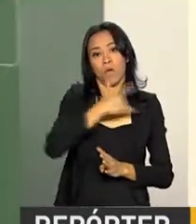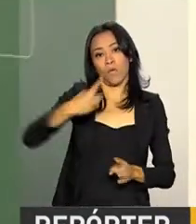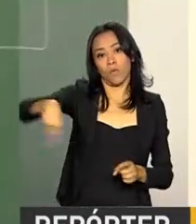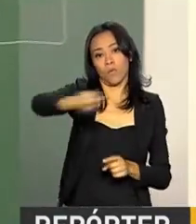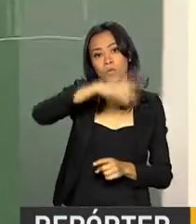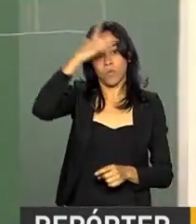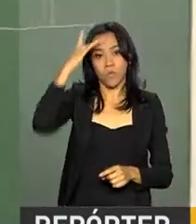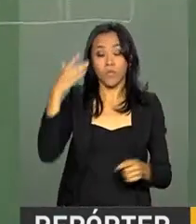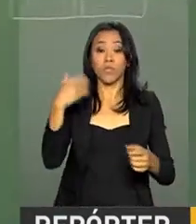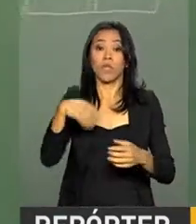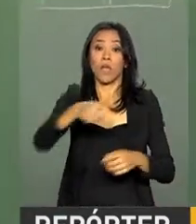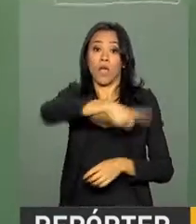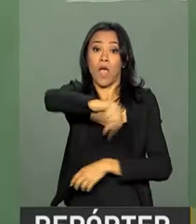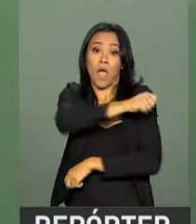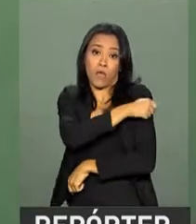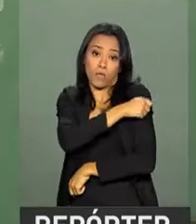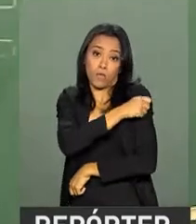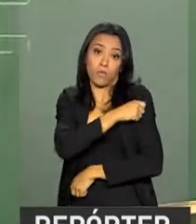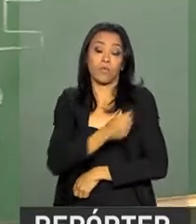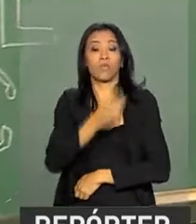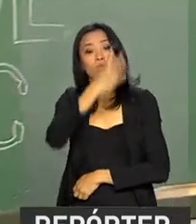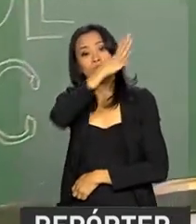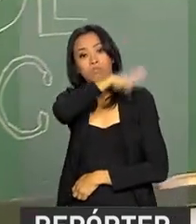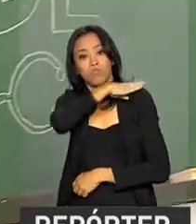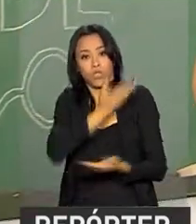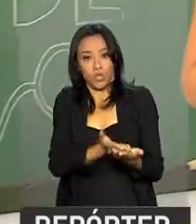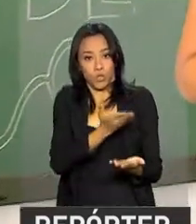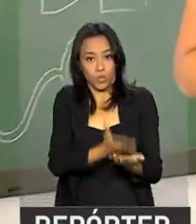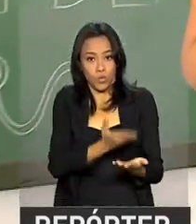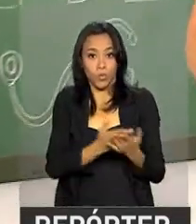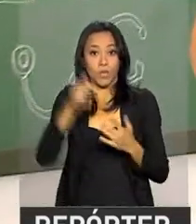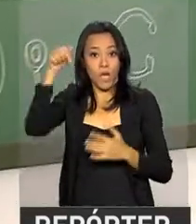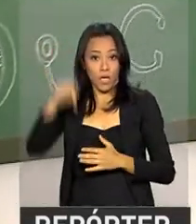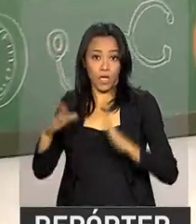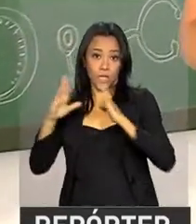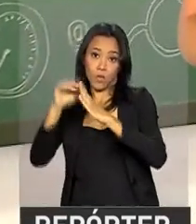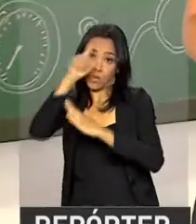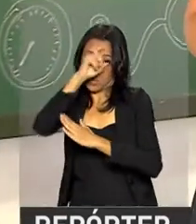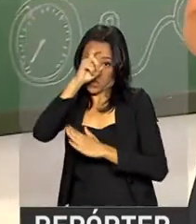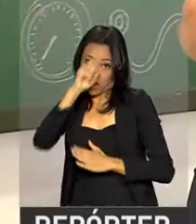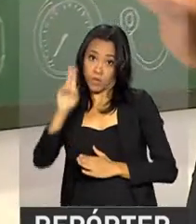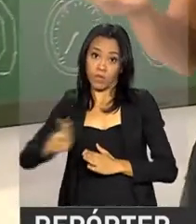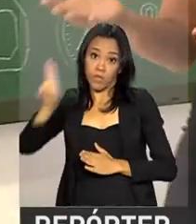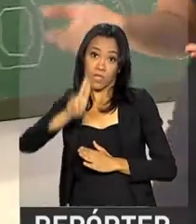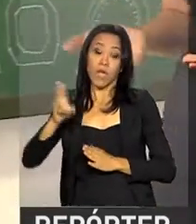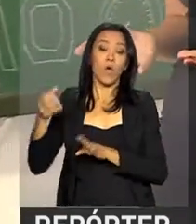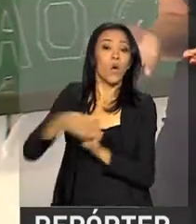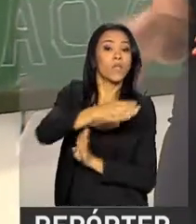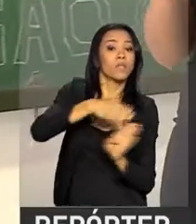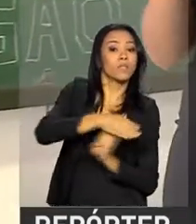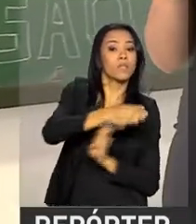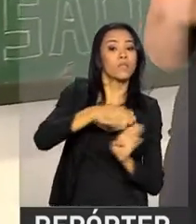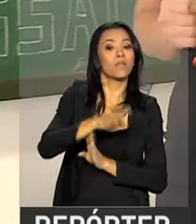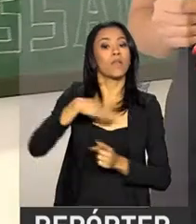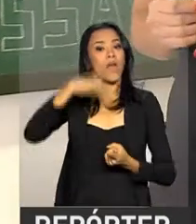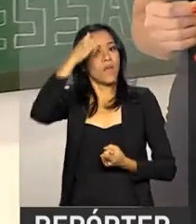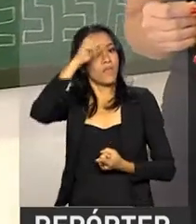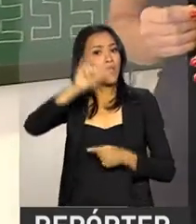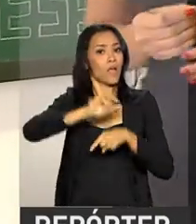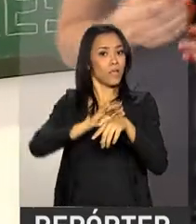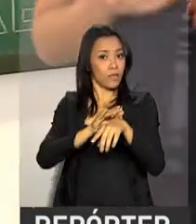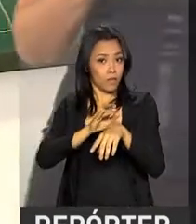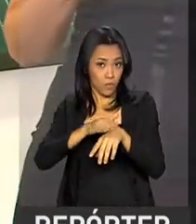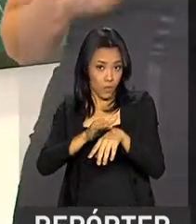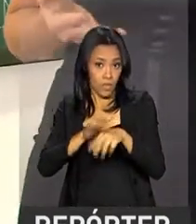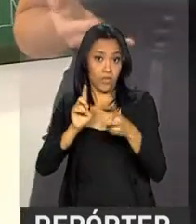ensino médio, que o Hospital Universitário de Brasília organiza a Feira de Saúde. Aqui as pessoas aprendem sobre prevenção de doenças e recebem dicas